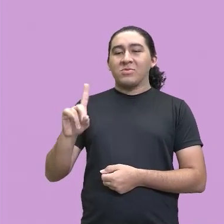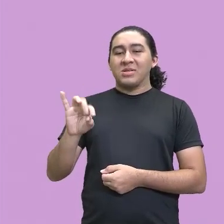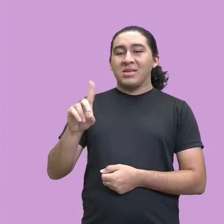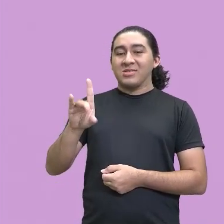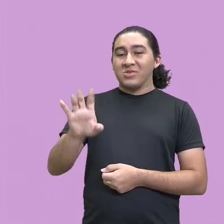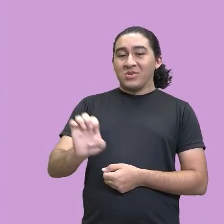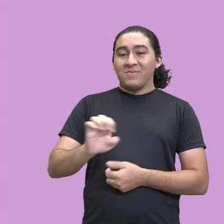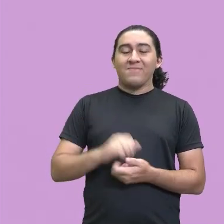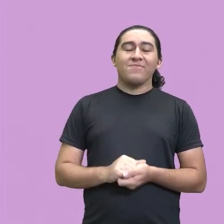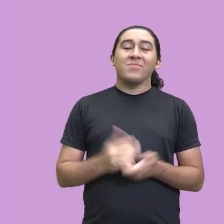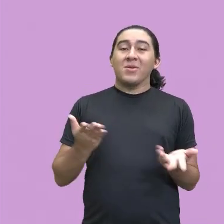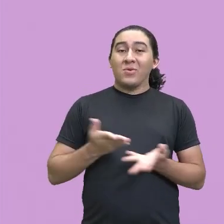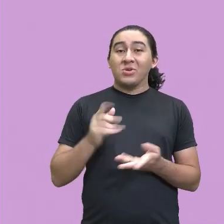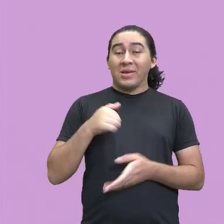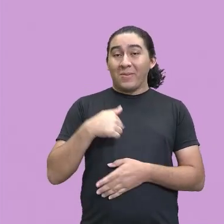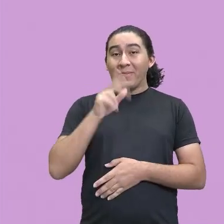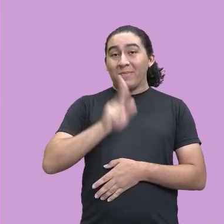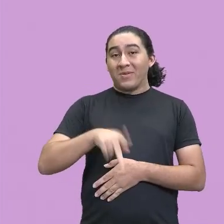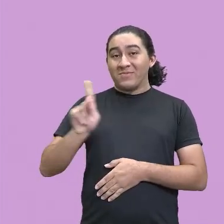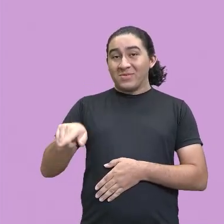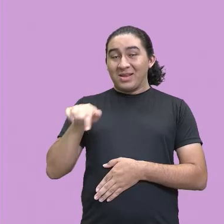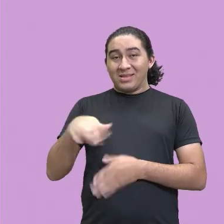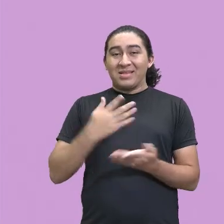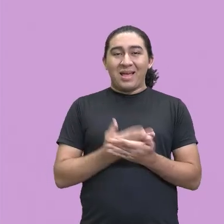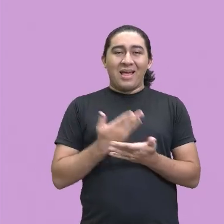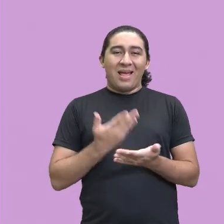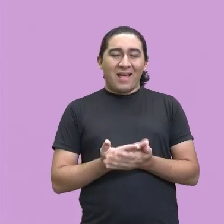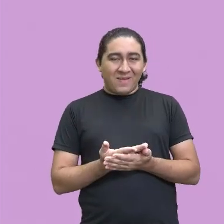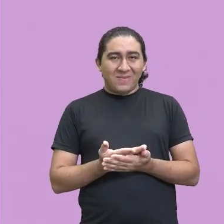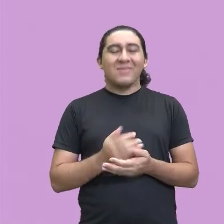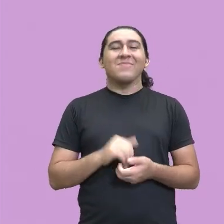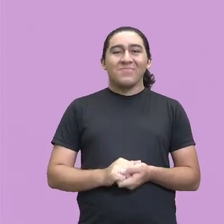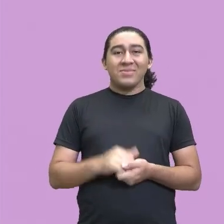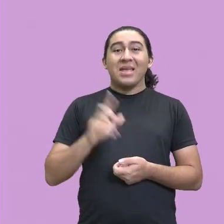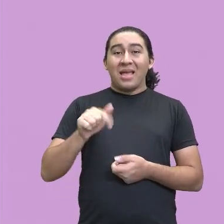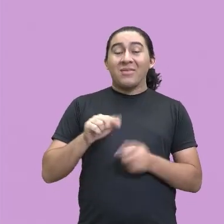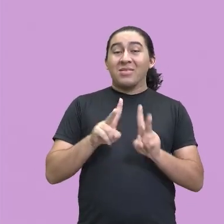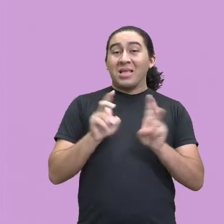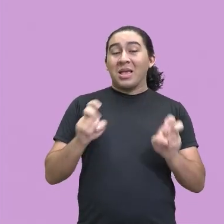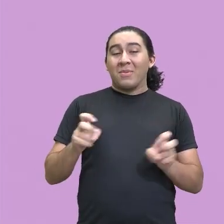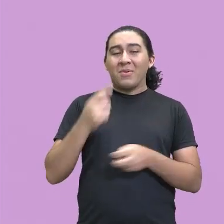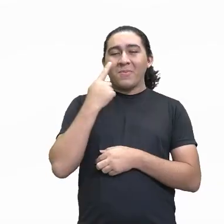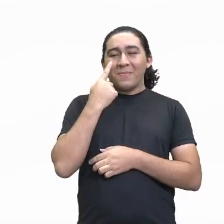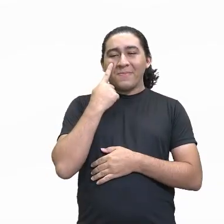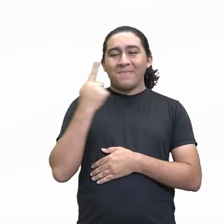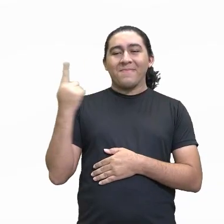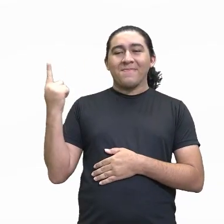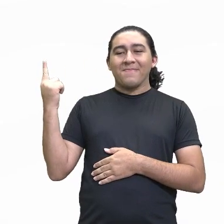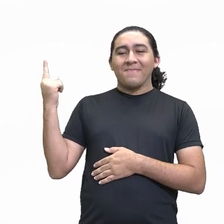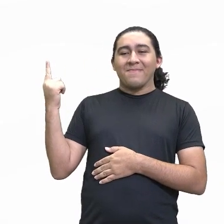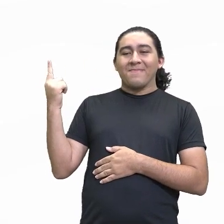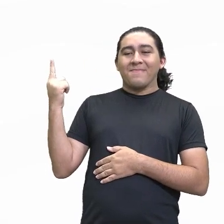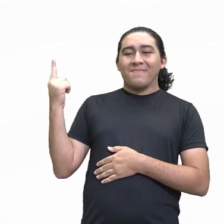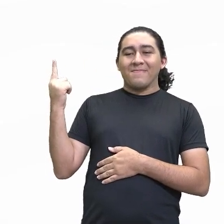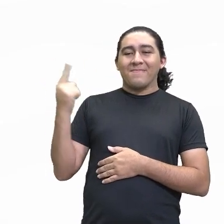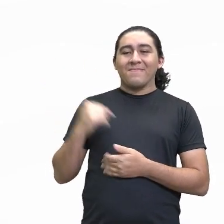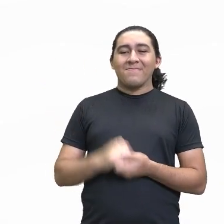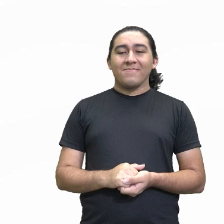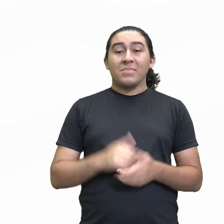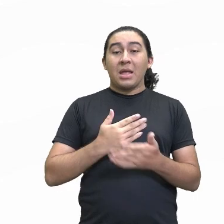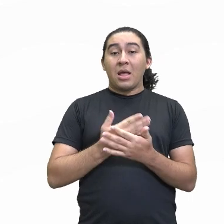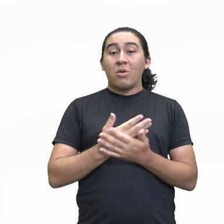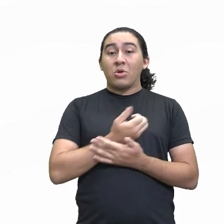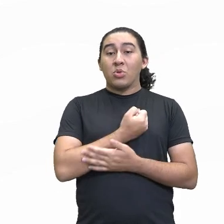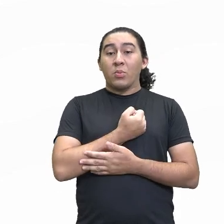Malta e estarei ministrando então essa aula de PG com vocês. Vamos à nossa cartela então? Essa aula é a